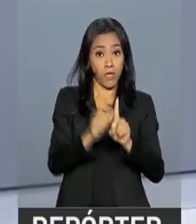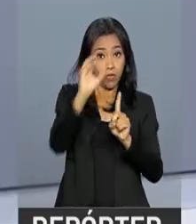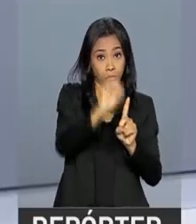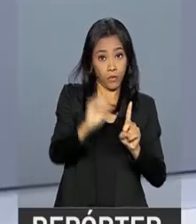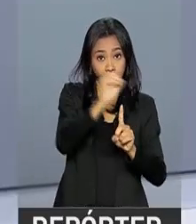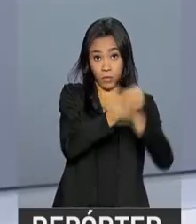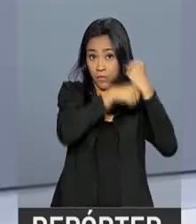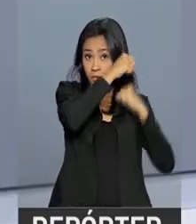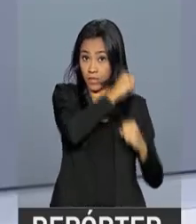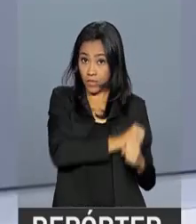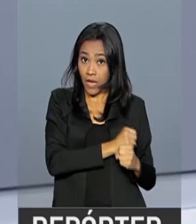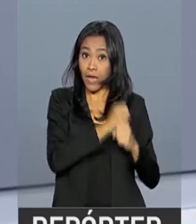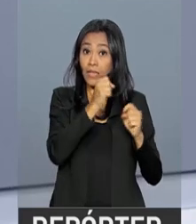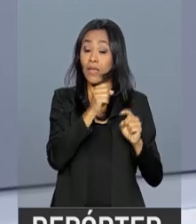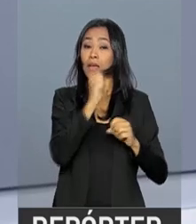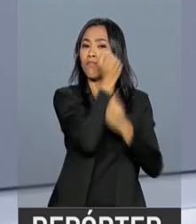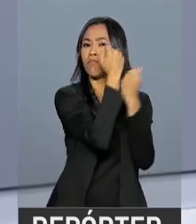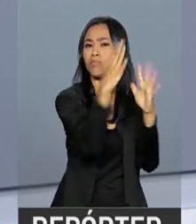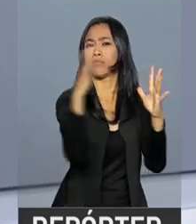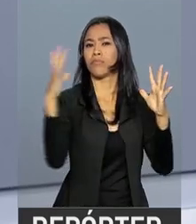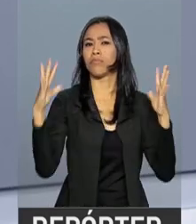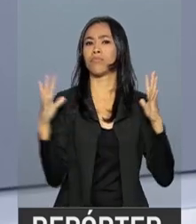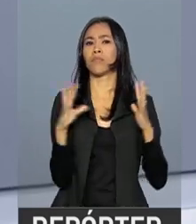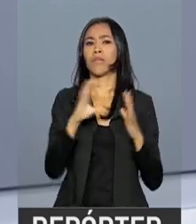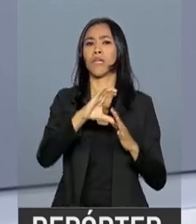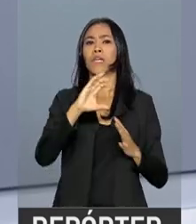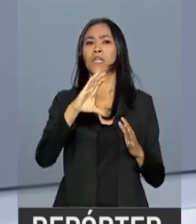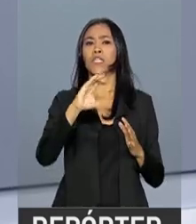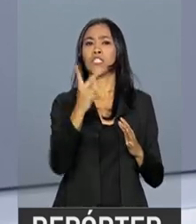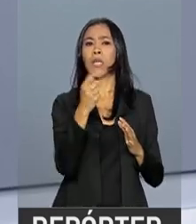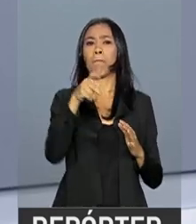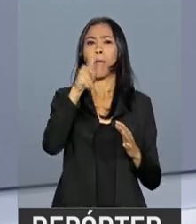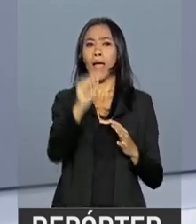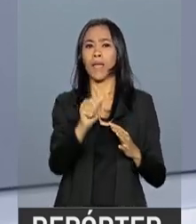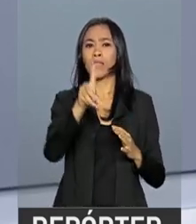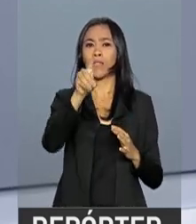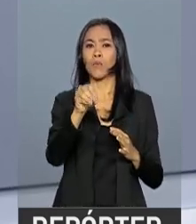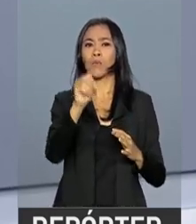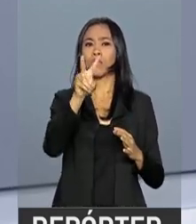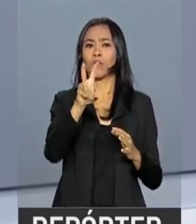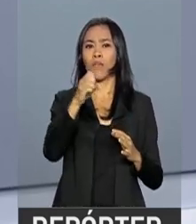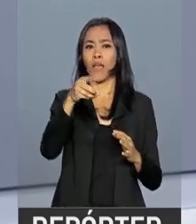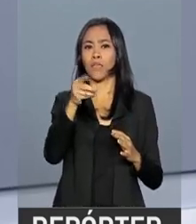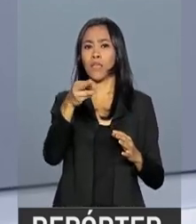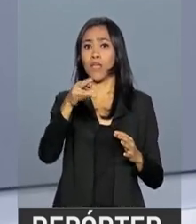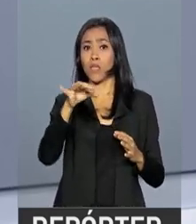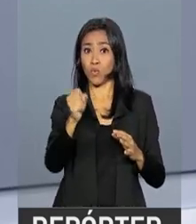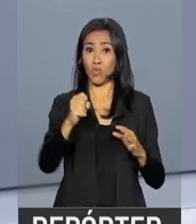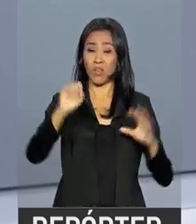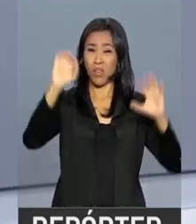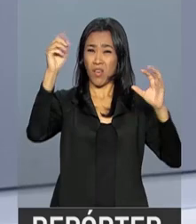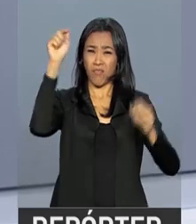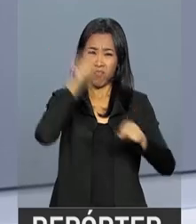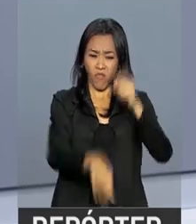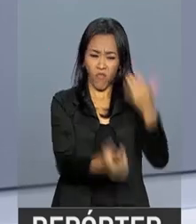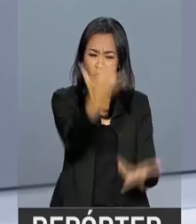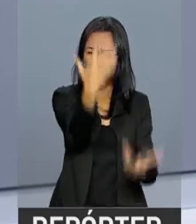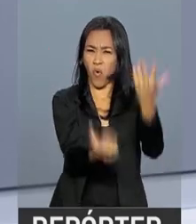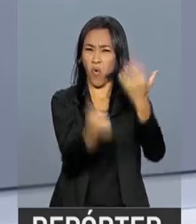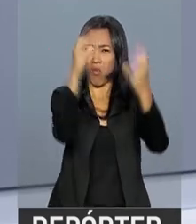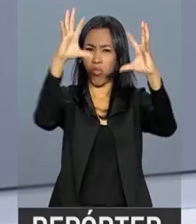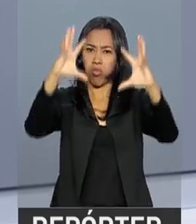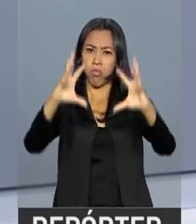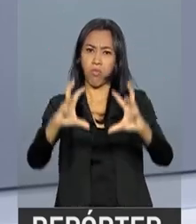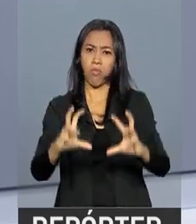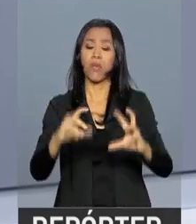parque nacional da chapada dos veadeiros sofreu um incêndio de grandes proporções com a destruição da vegetação nativa para